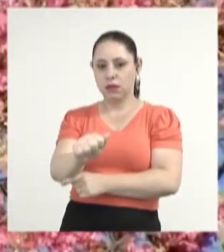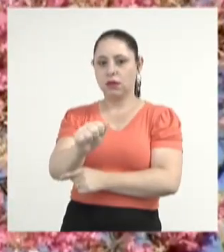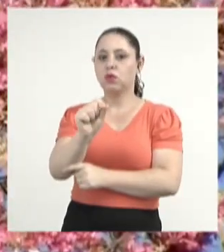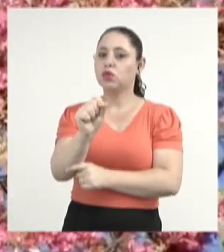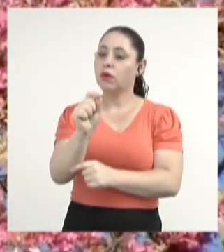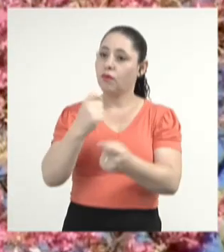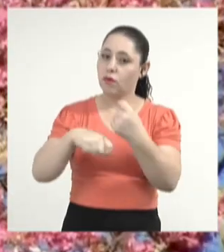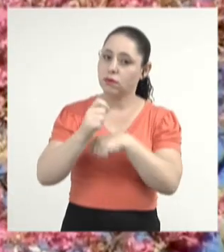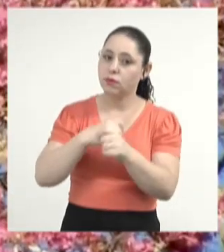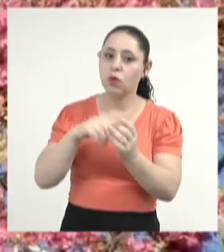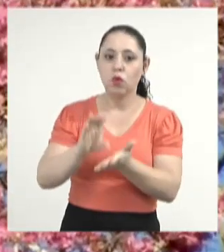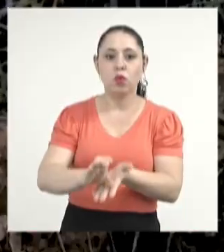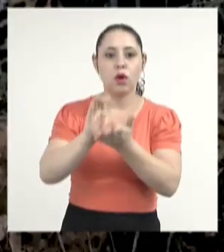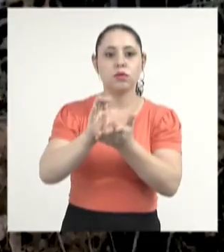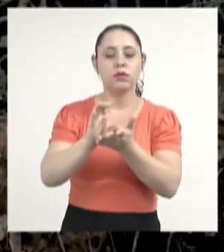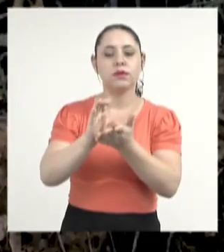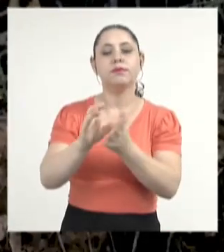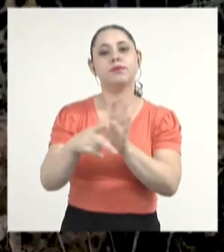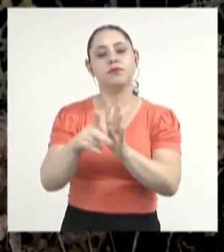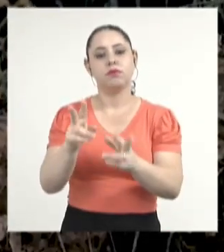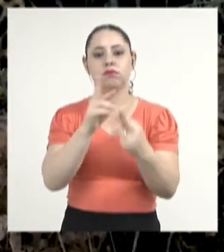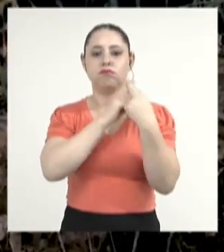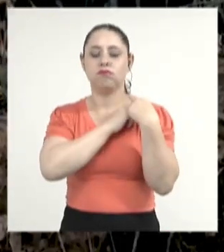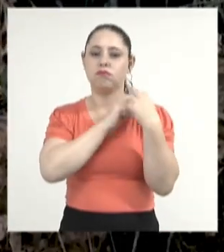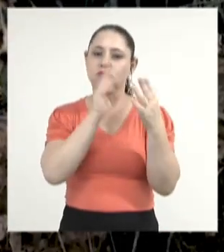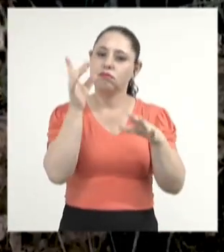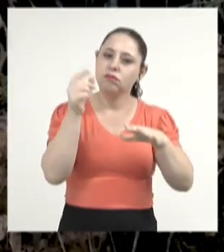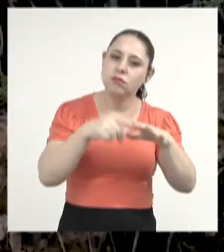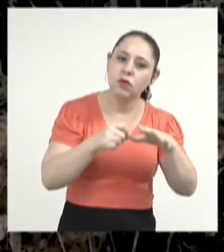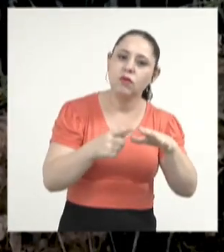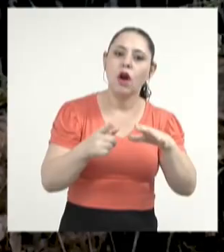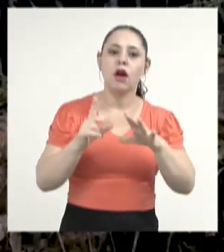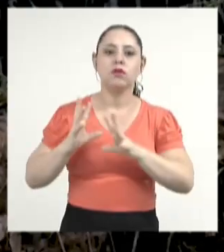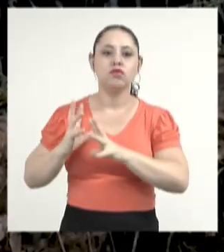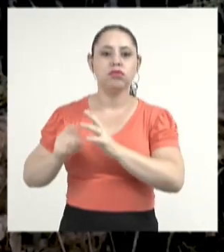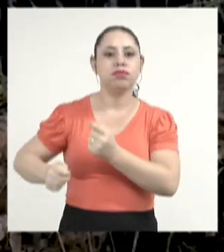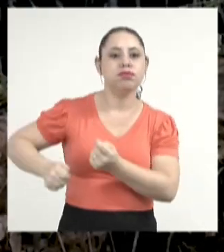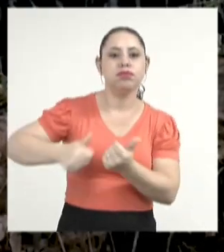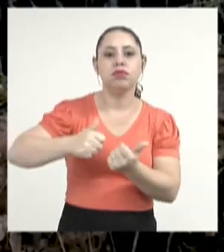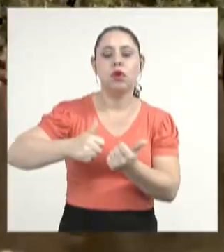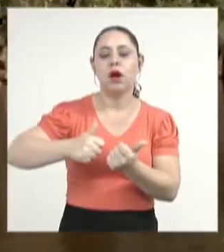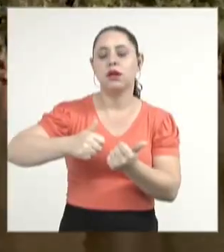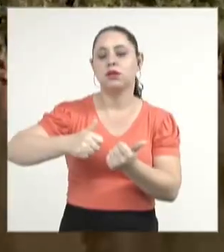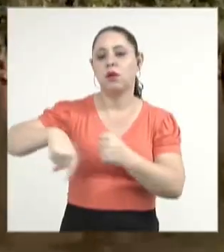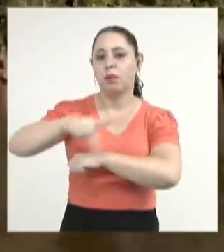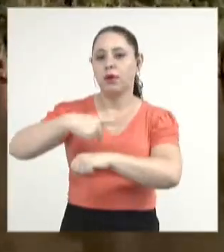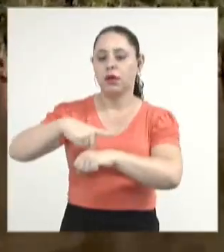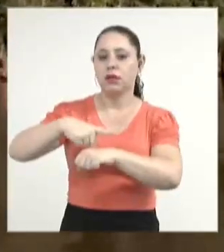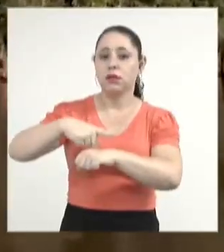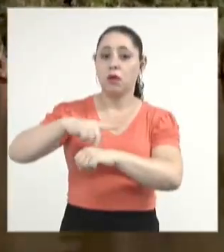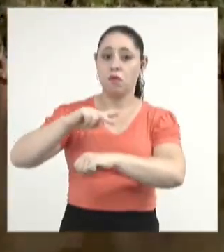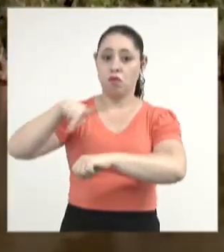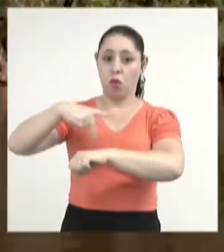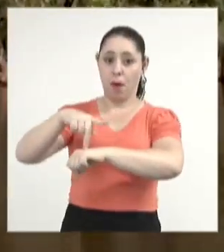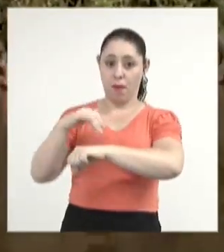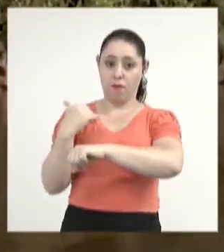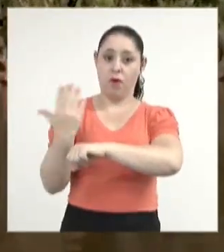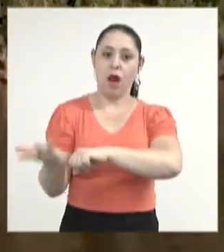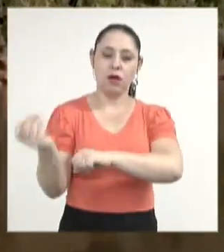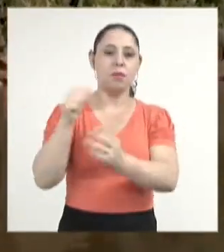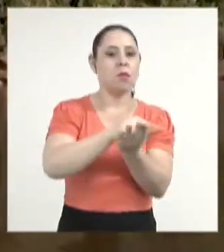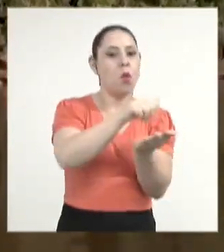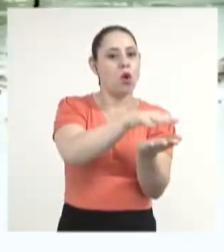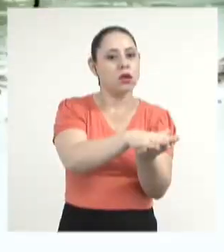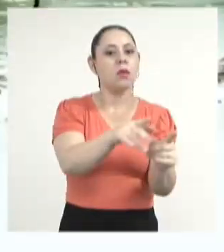sendo gerido por um comitê gestor. Esse fundo será composto por doações nacionais e internacionais, 50% de multas